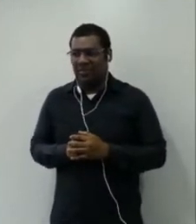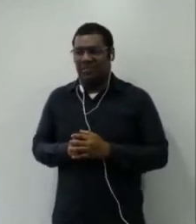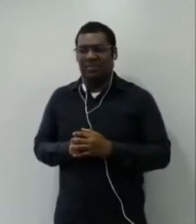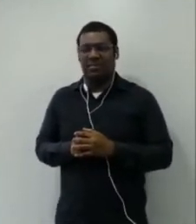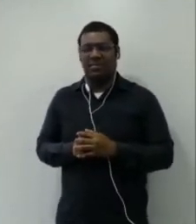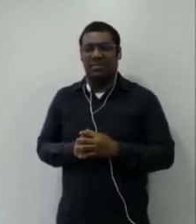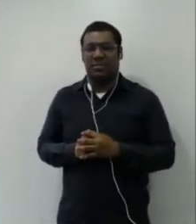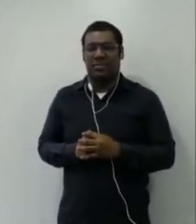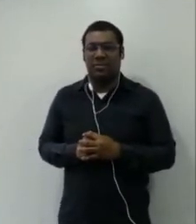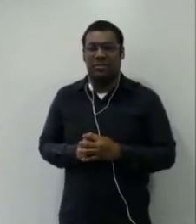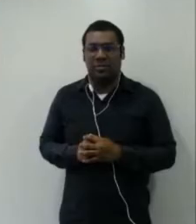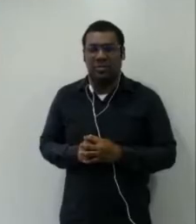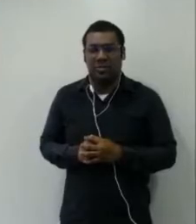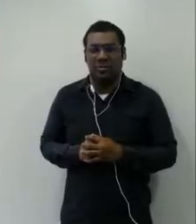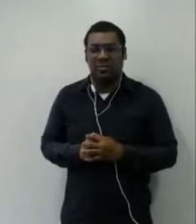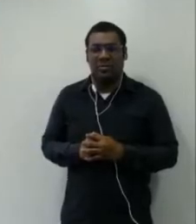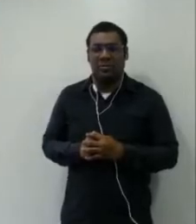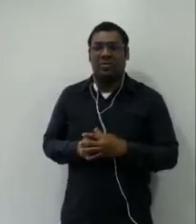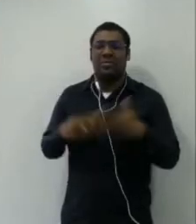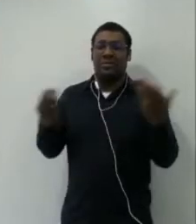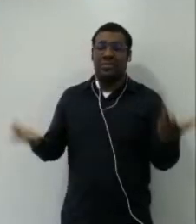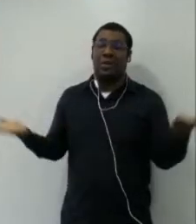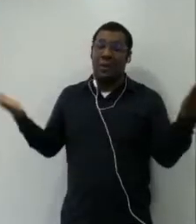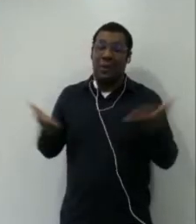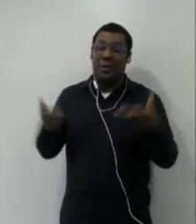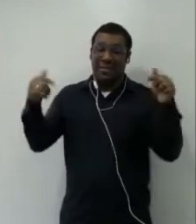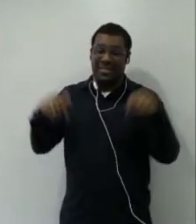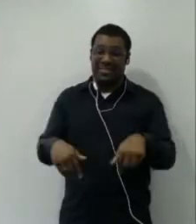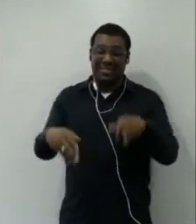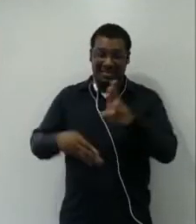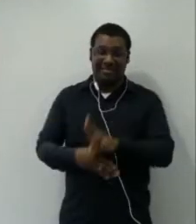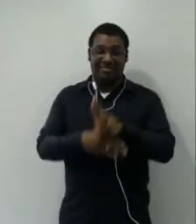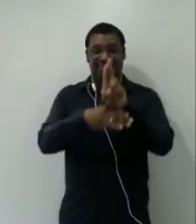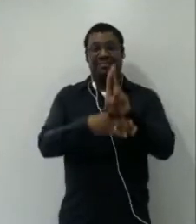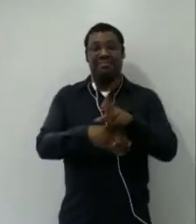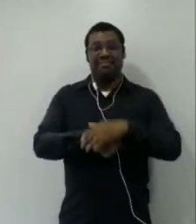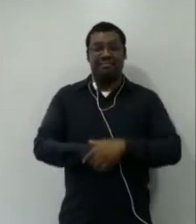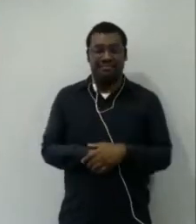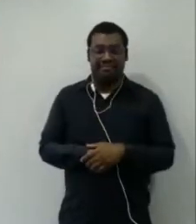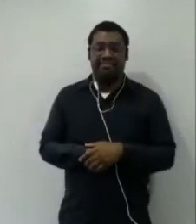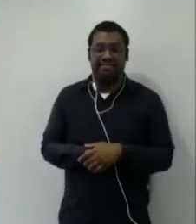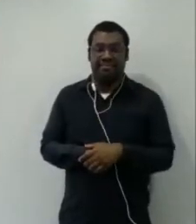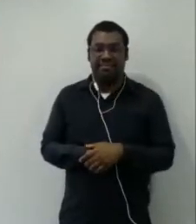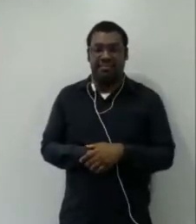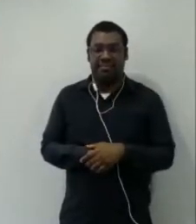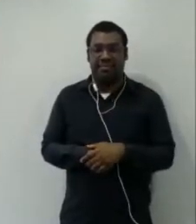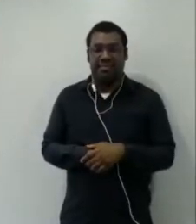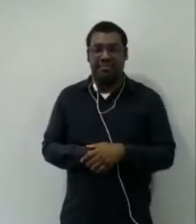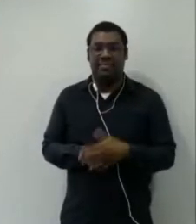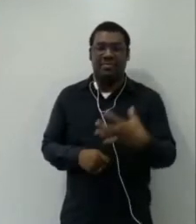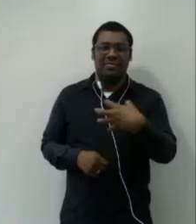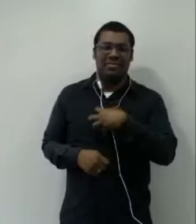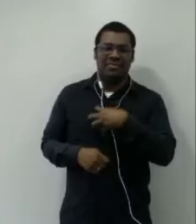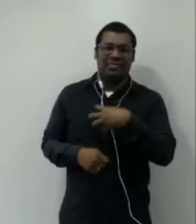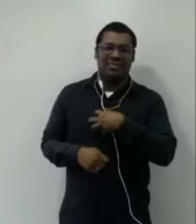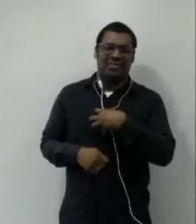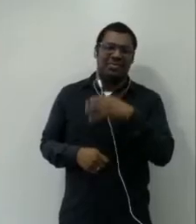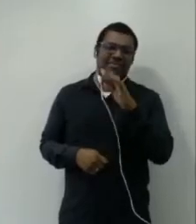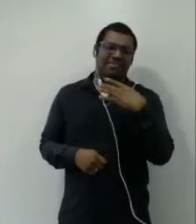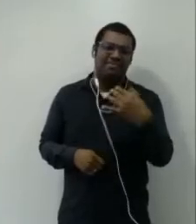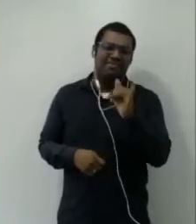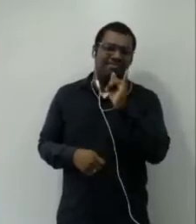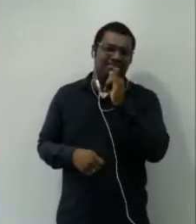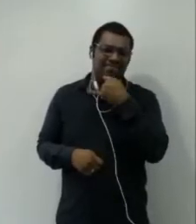está sendo muito bem simbolizado por essa flor, que hoje, com muita tristeza, ocupa o